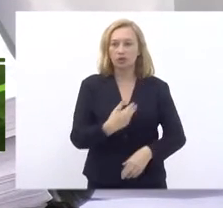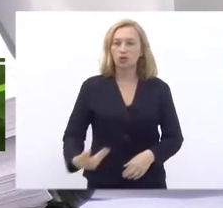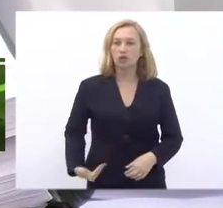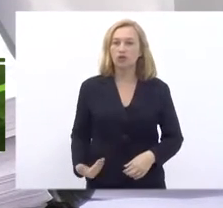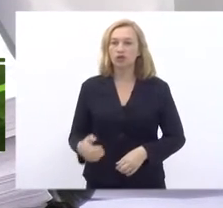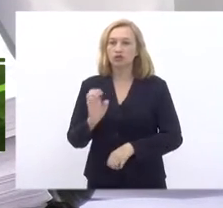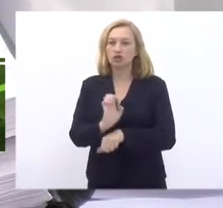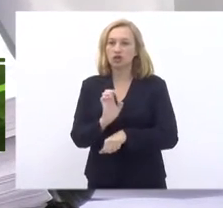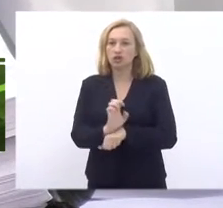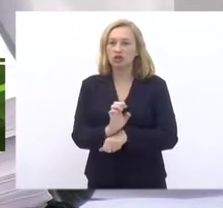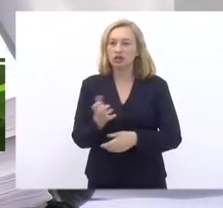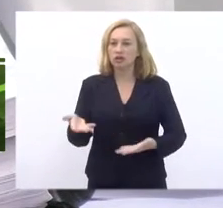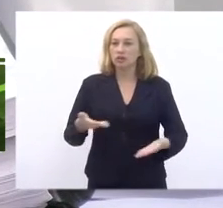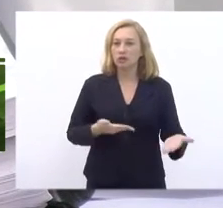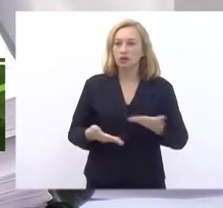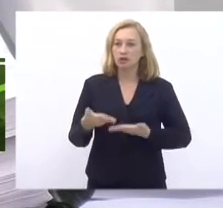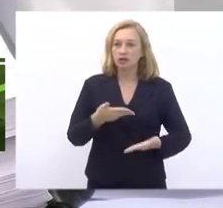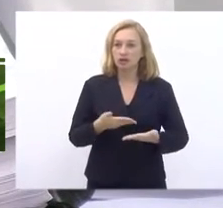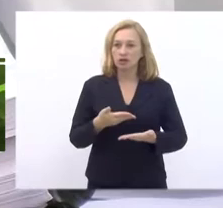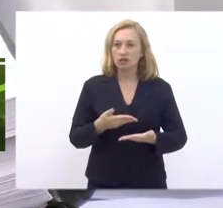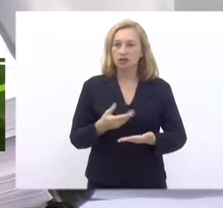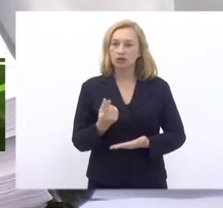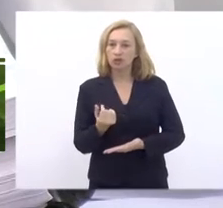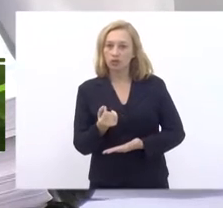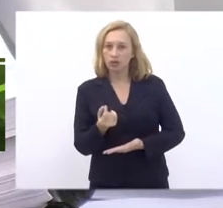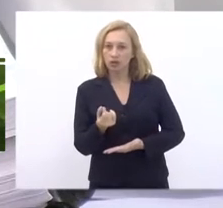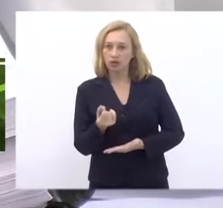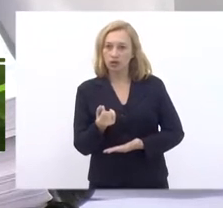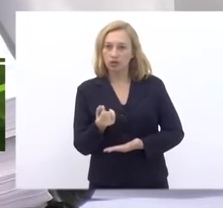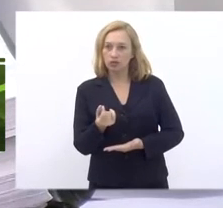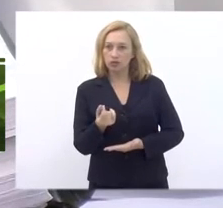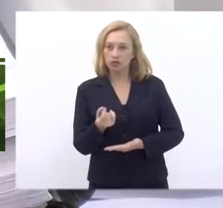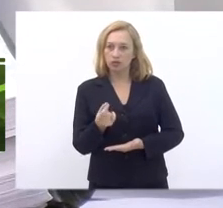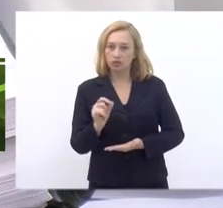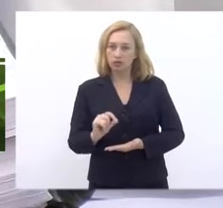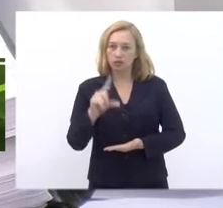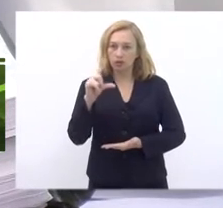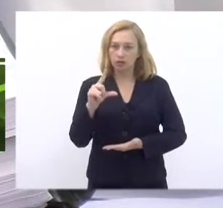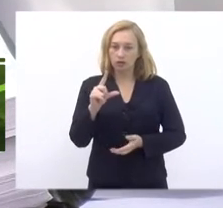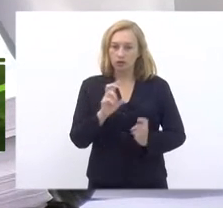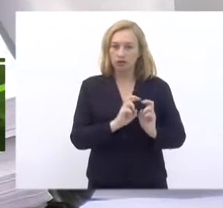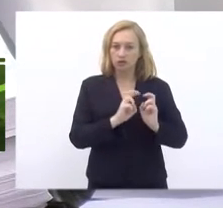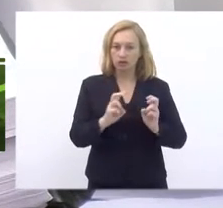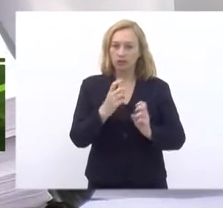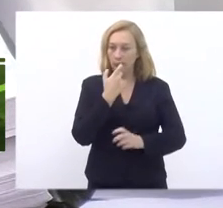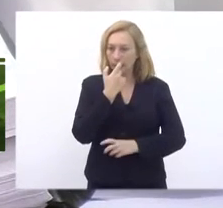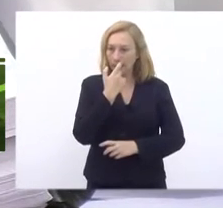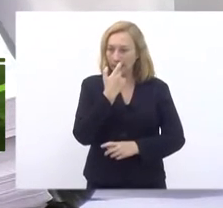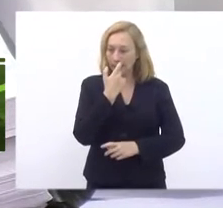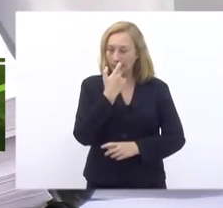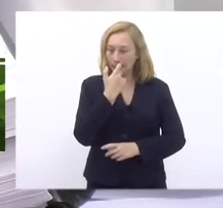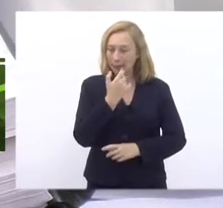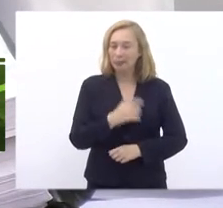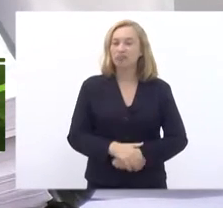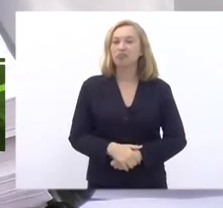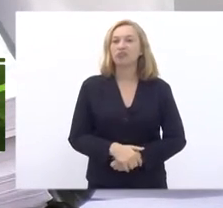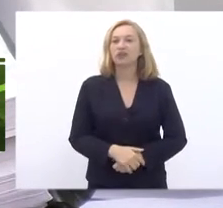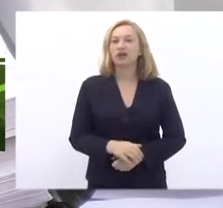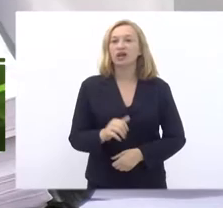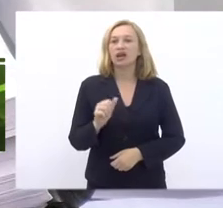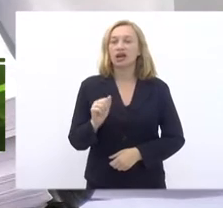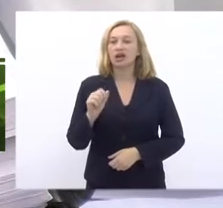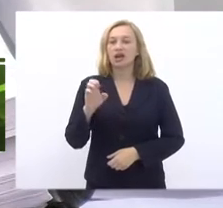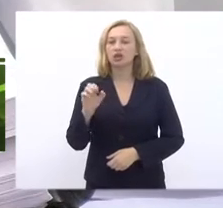participação da questão do aumento tarifário, né? Na discussão da questão desse aumento tarifário. O nosso Eduardo Scholl,